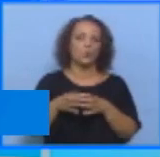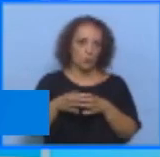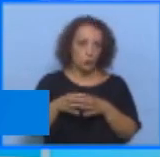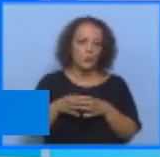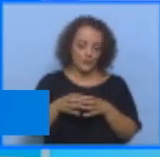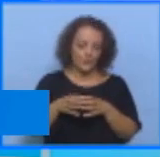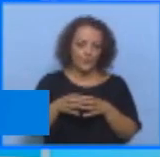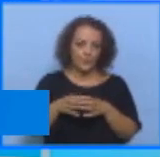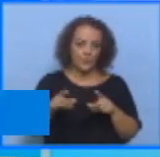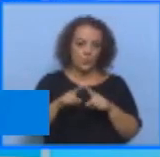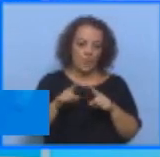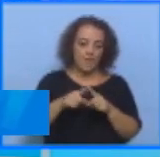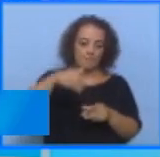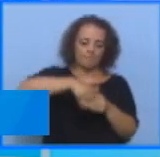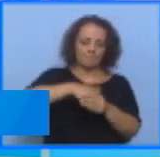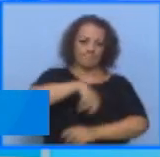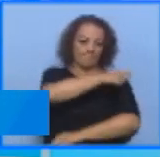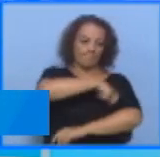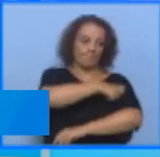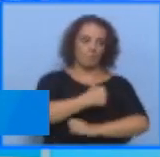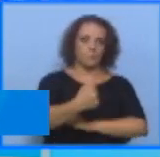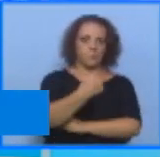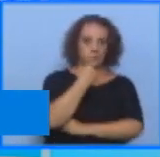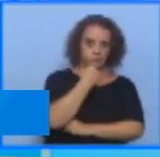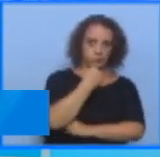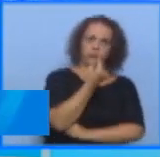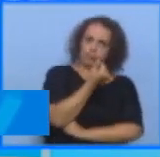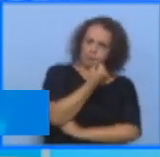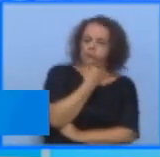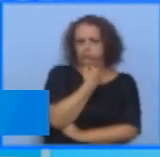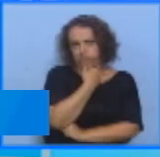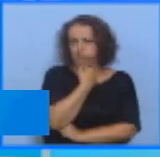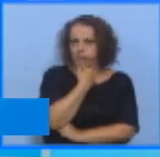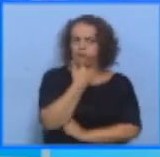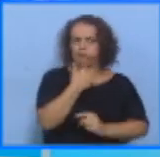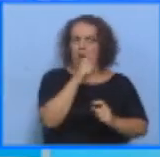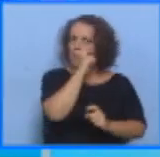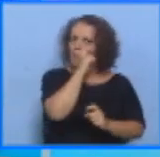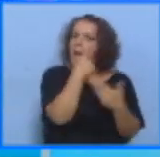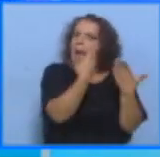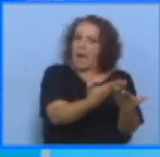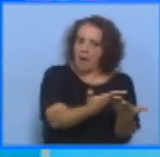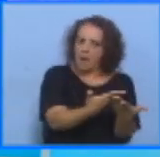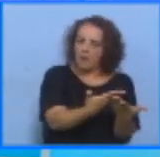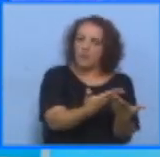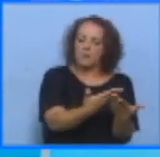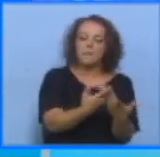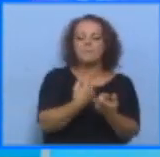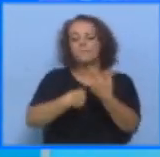as entidades mais fortes, mais pujantes, até economicamente mais sustentadas, e